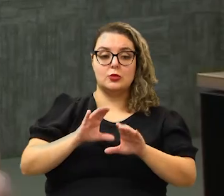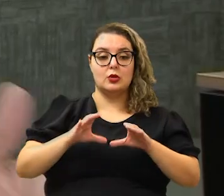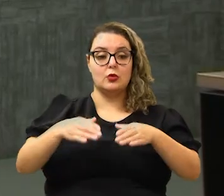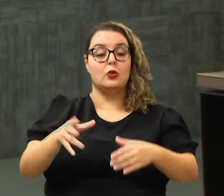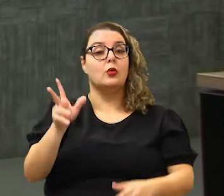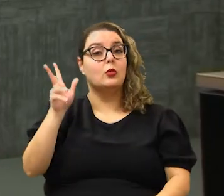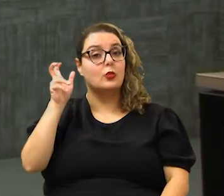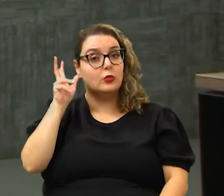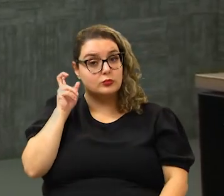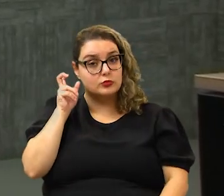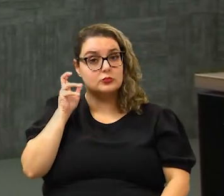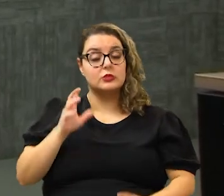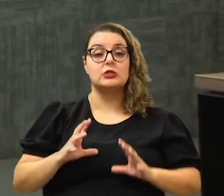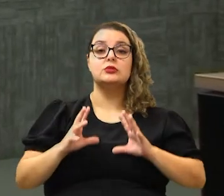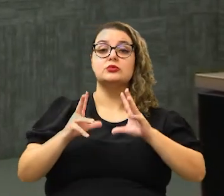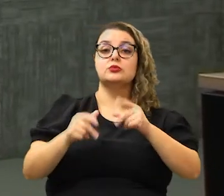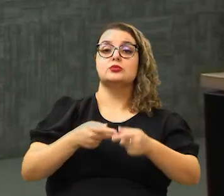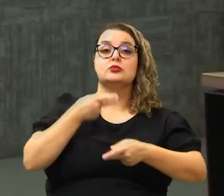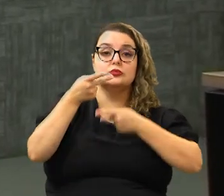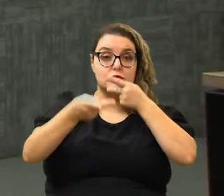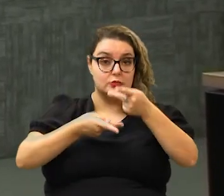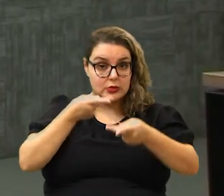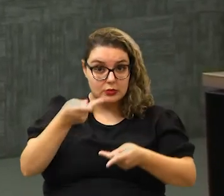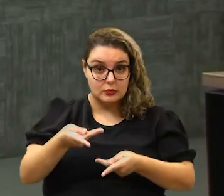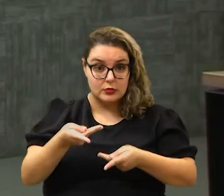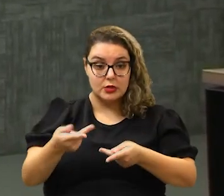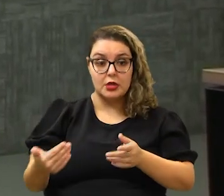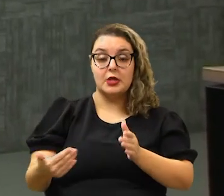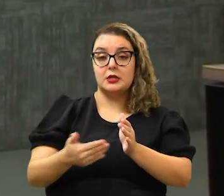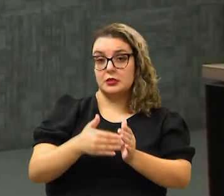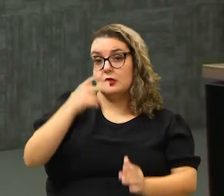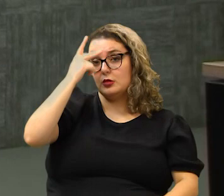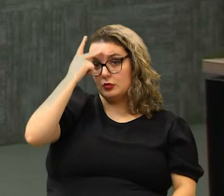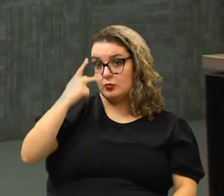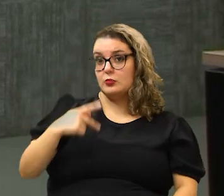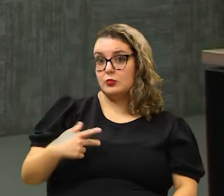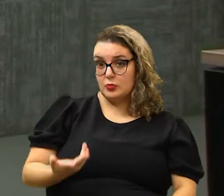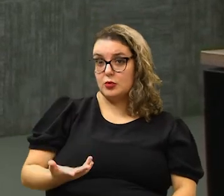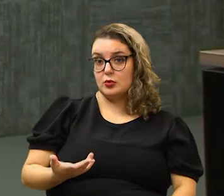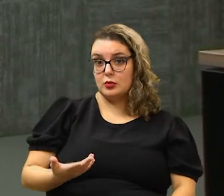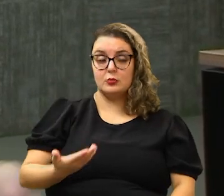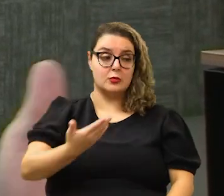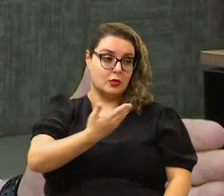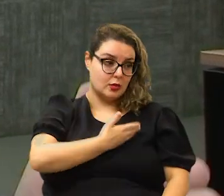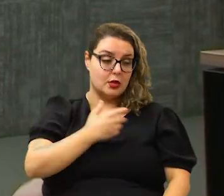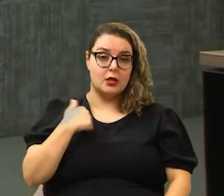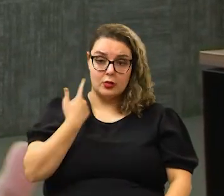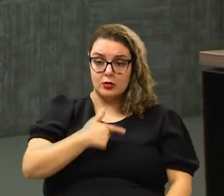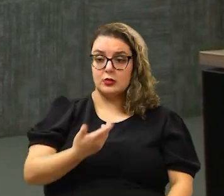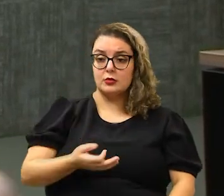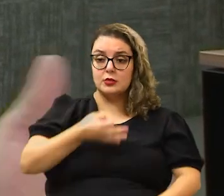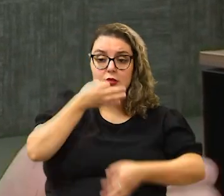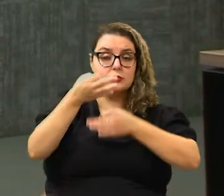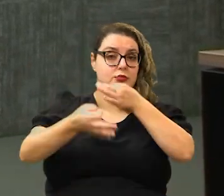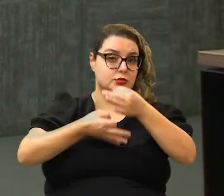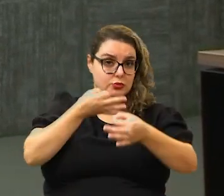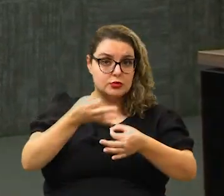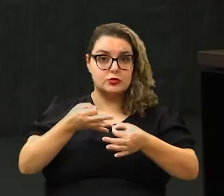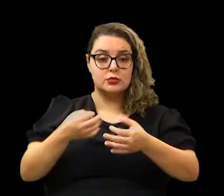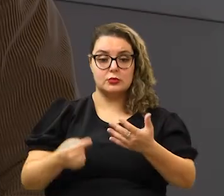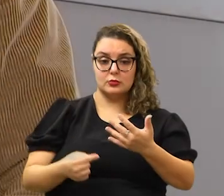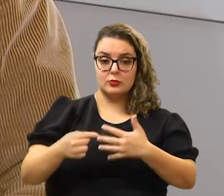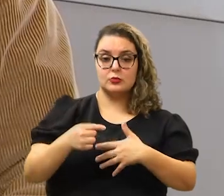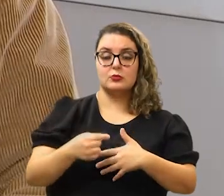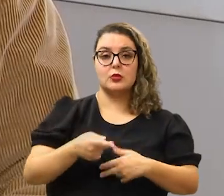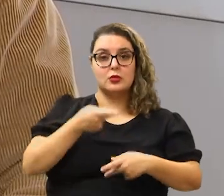dão as suas sugestões, as suas ponderações, e aí para que o projeto chegue mais perto da realidade no município de